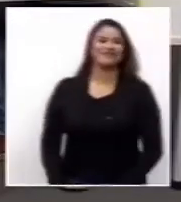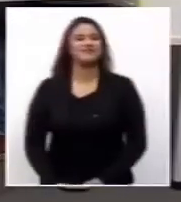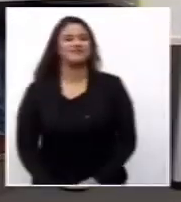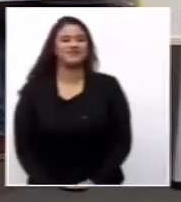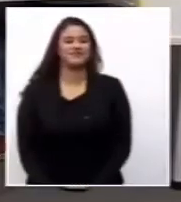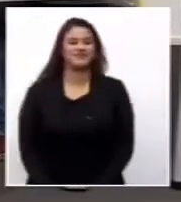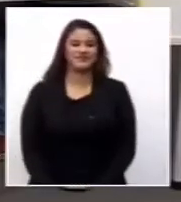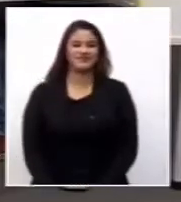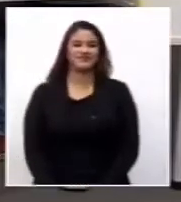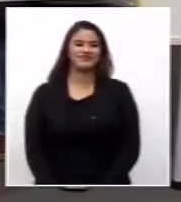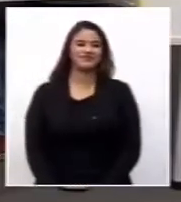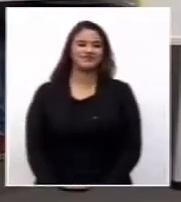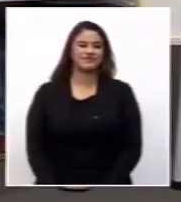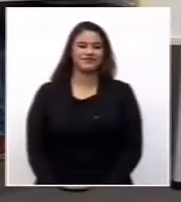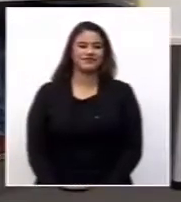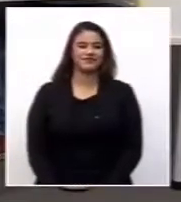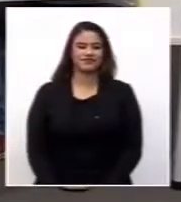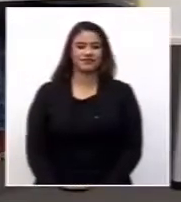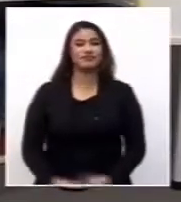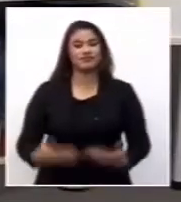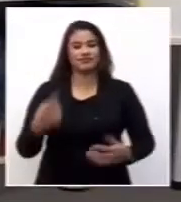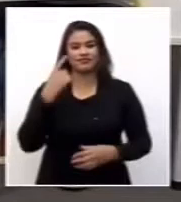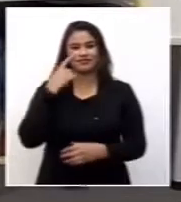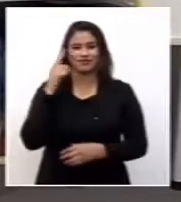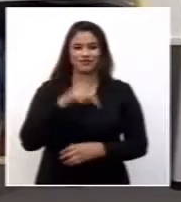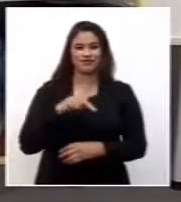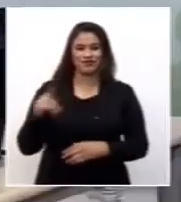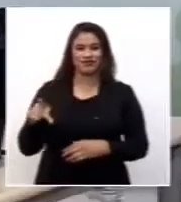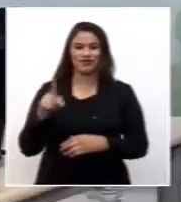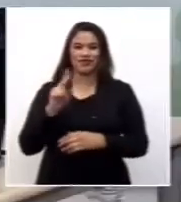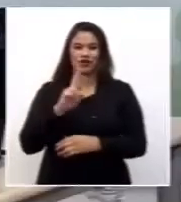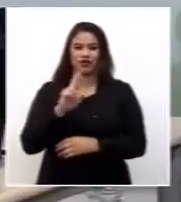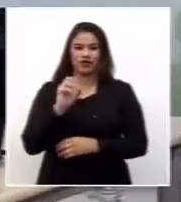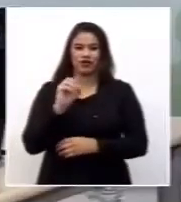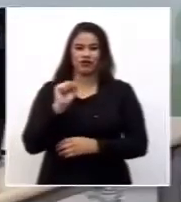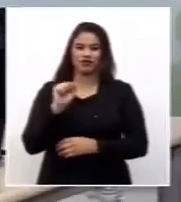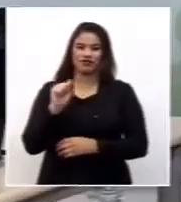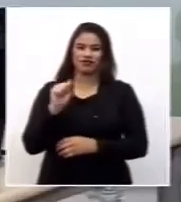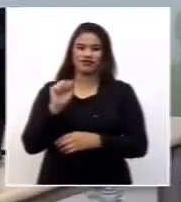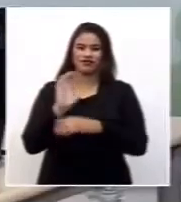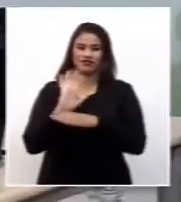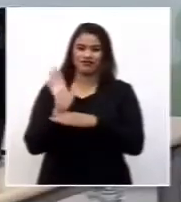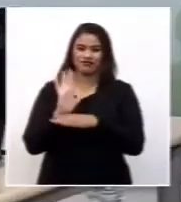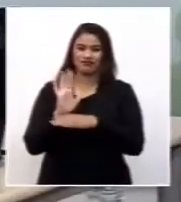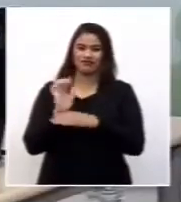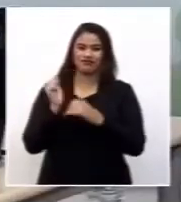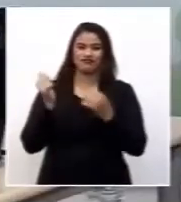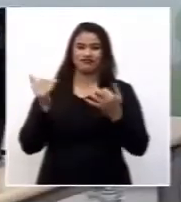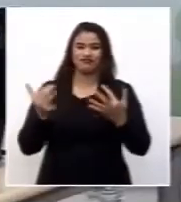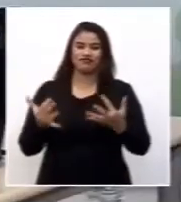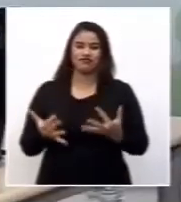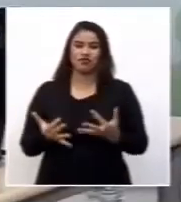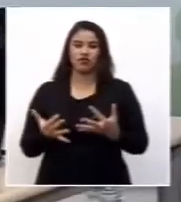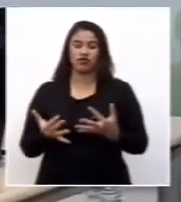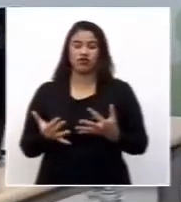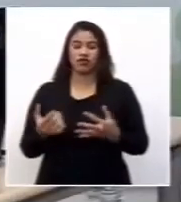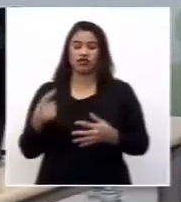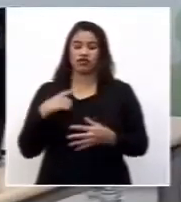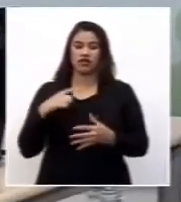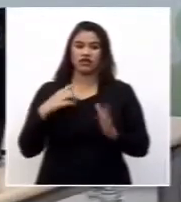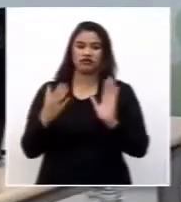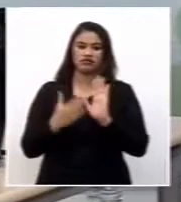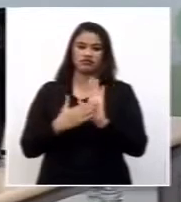Perfeito, isso, né, professor Bruno, as considerações da professora Rosa, né? E diante dessa exibição do vídeo da professora Rosa, nós vamos propor